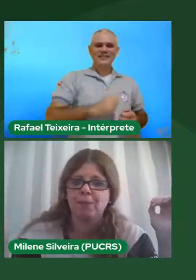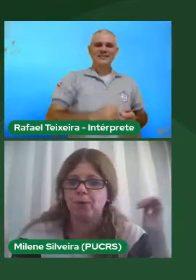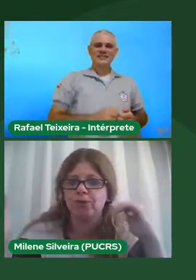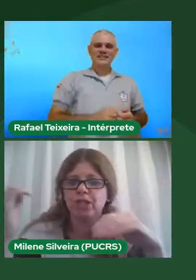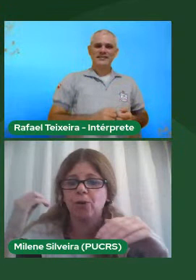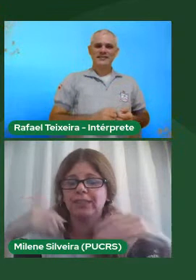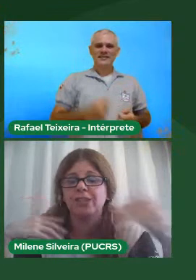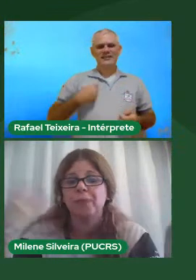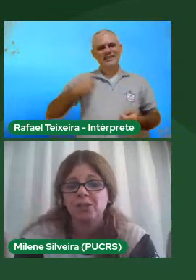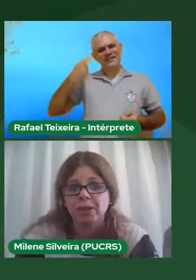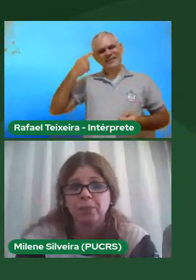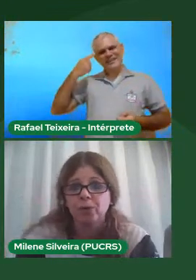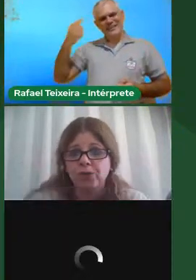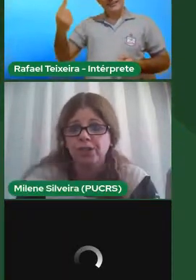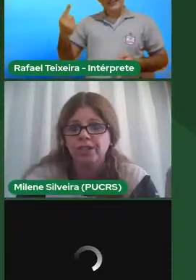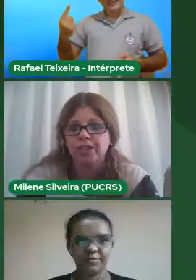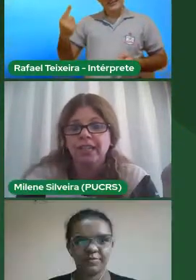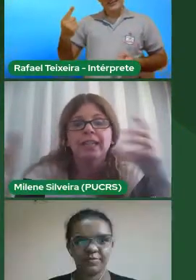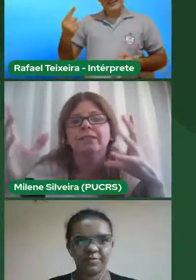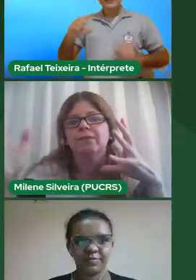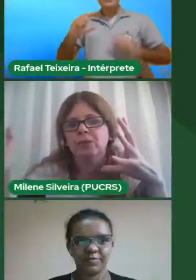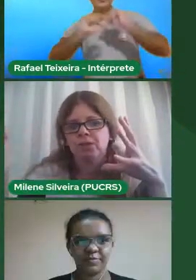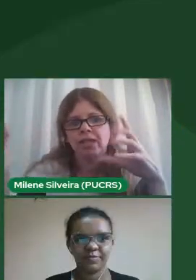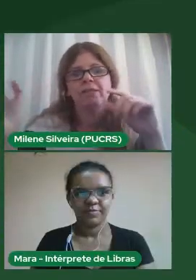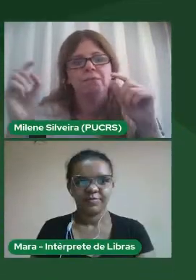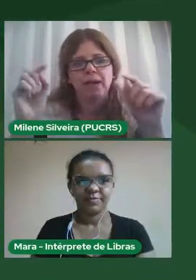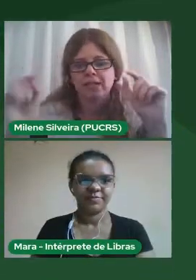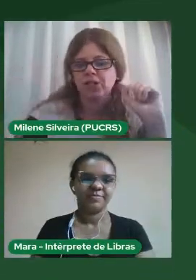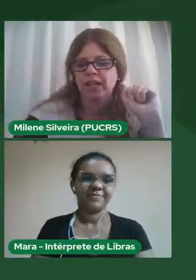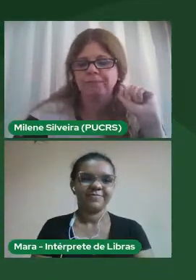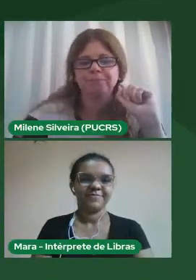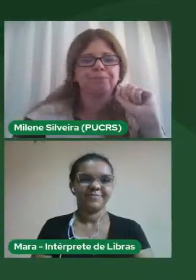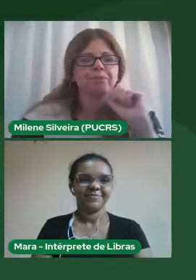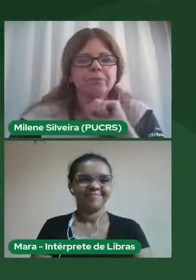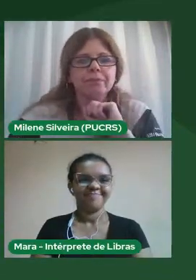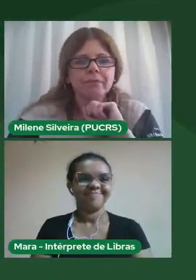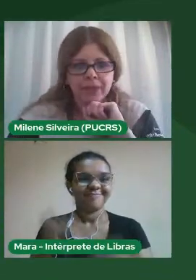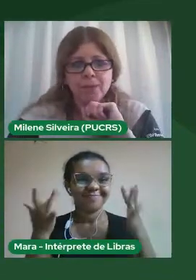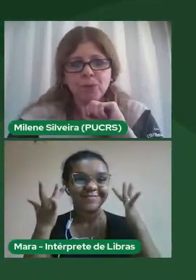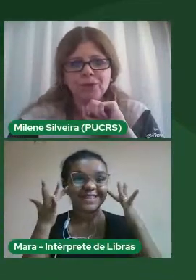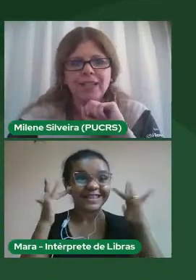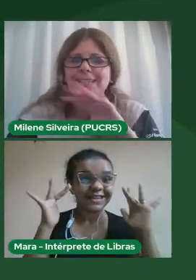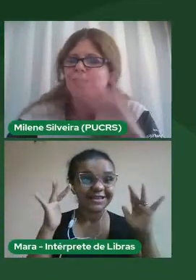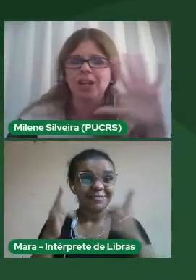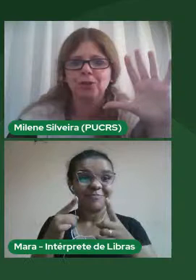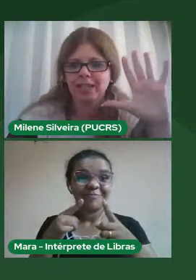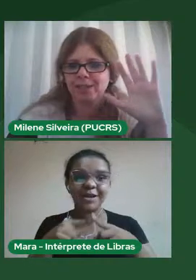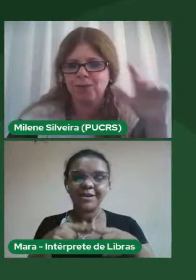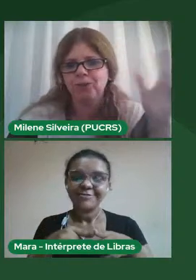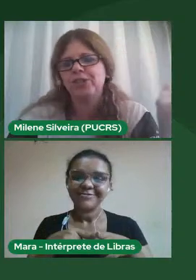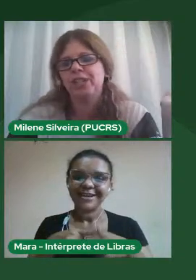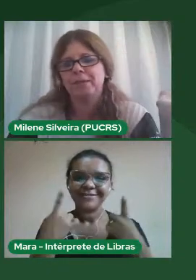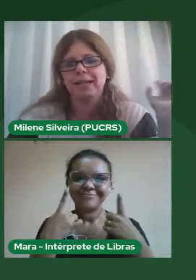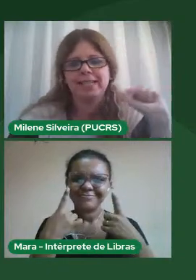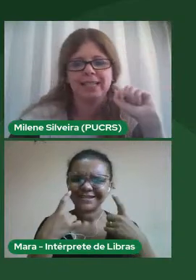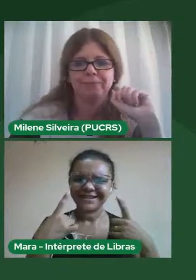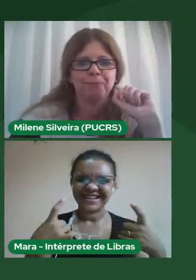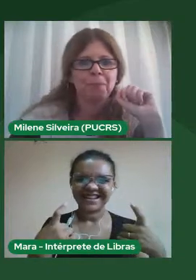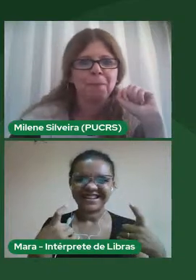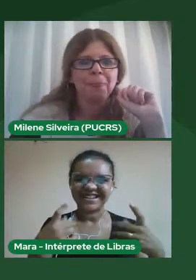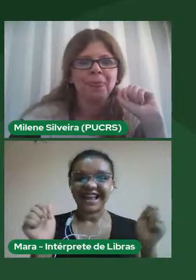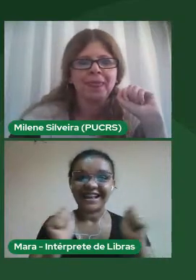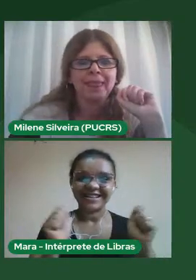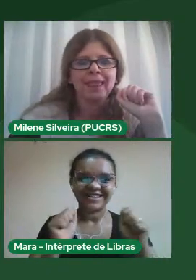cima são a ponte e a outra está debaixo da ponte? Não sei, mas achei muito interessante. Adorei essa foto que tinha que